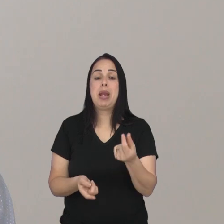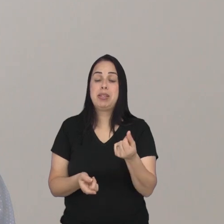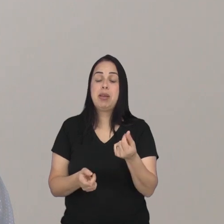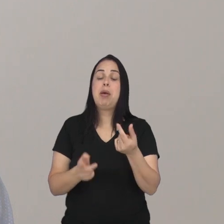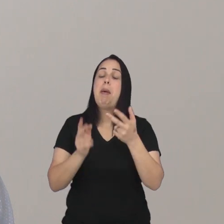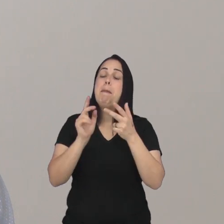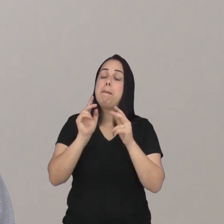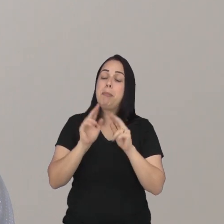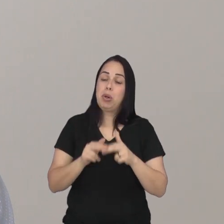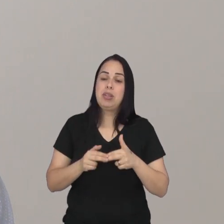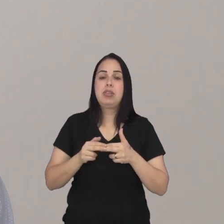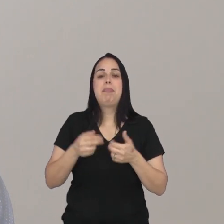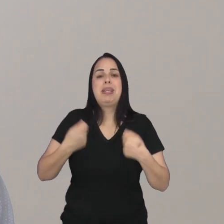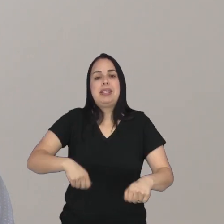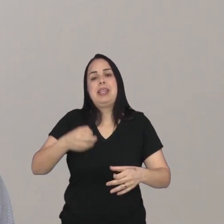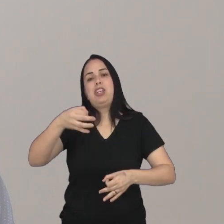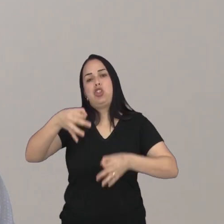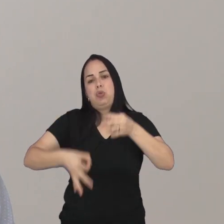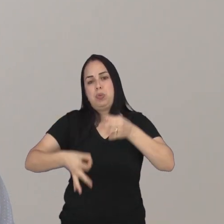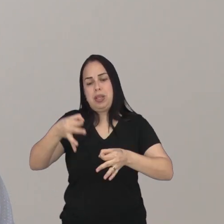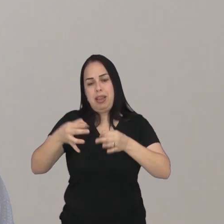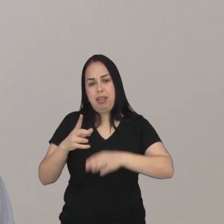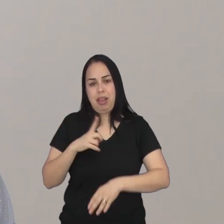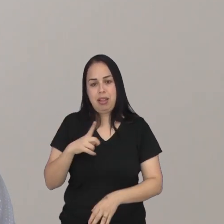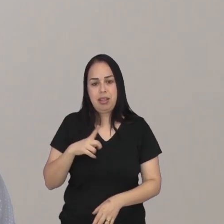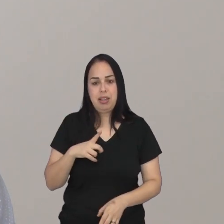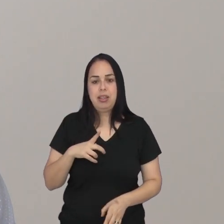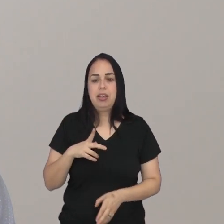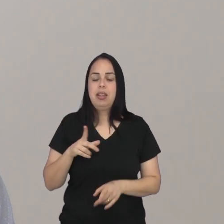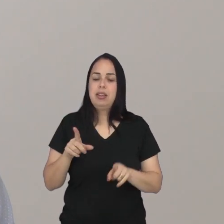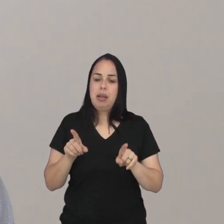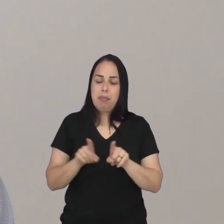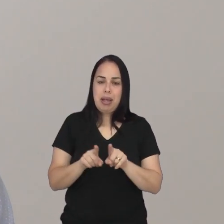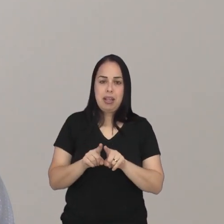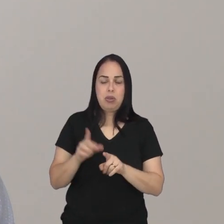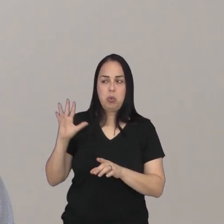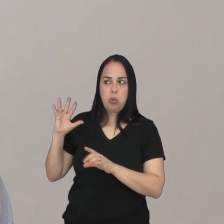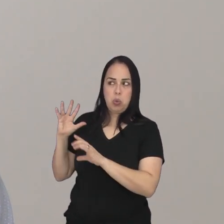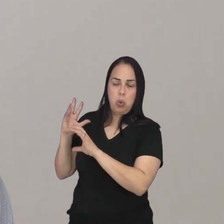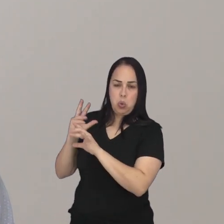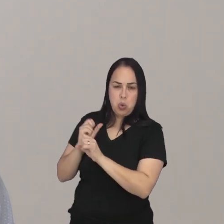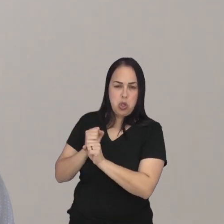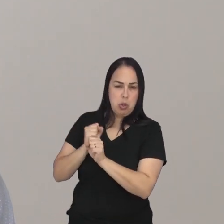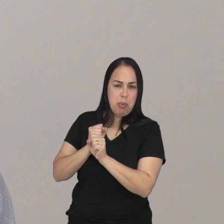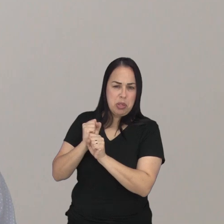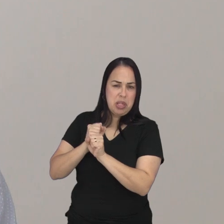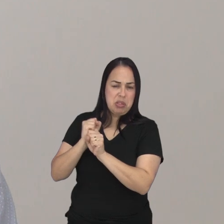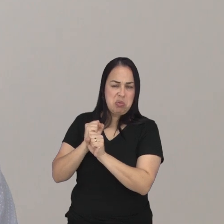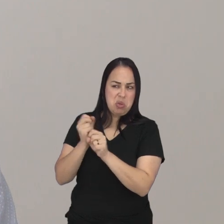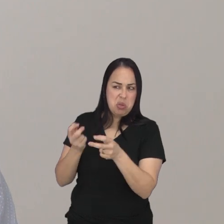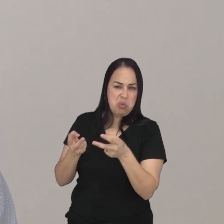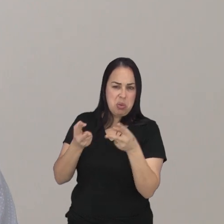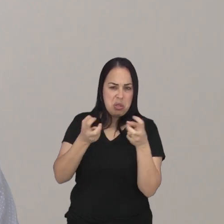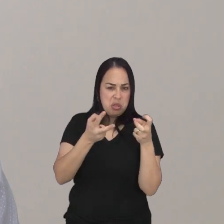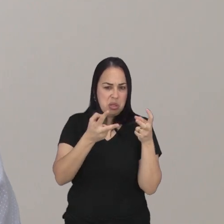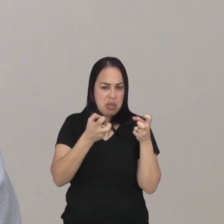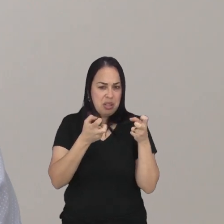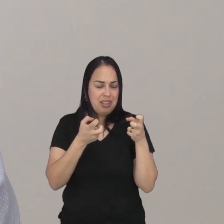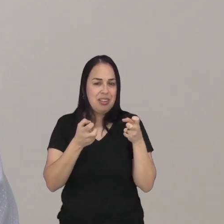né? Então tem que ter uma questão justa, né? E tem também se observado nos últimos anos, né? Até